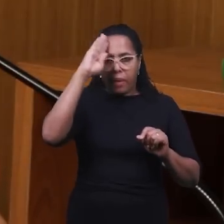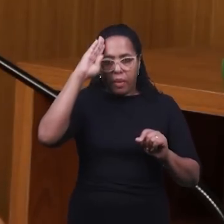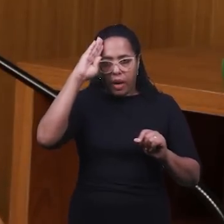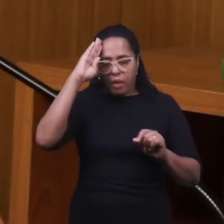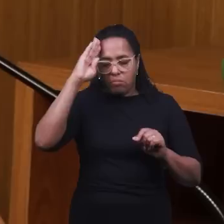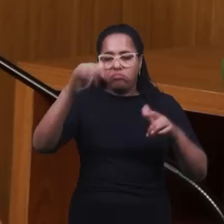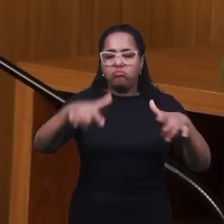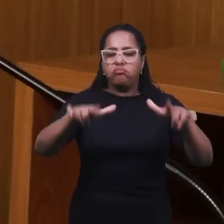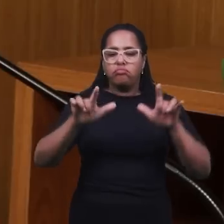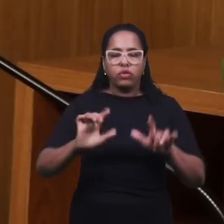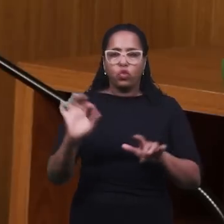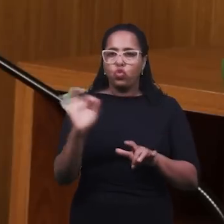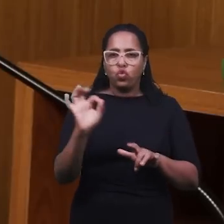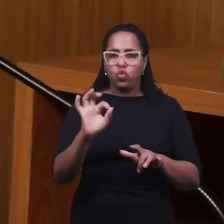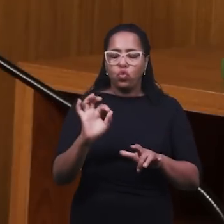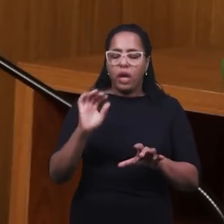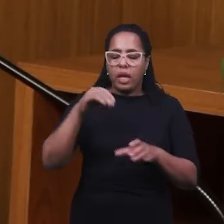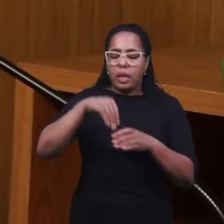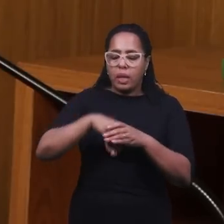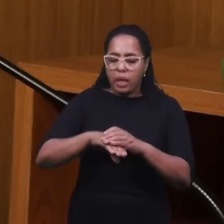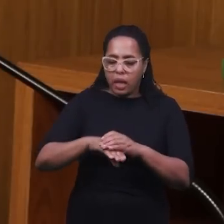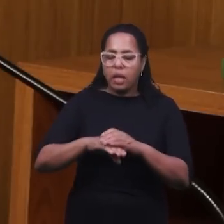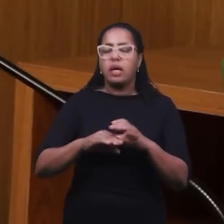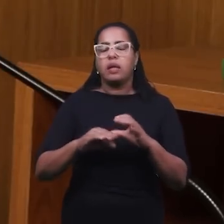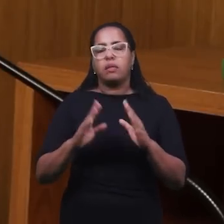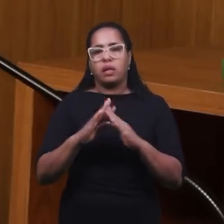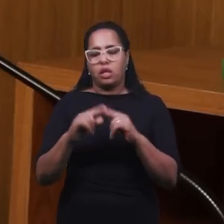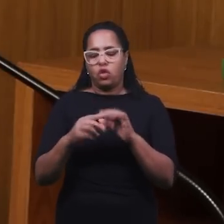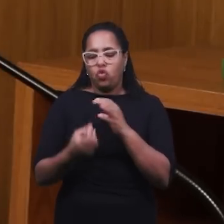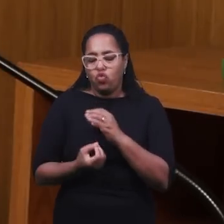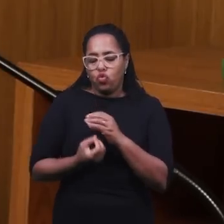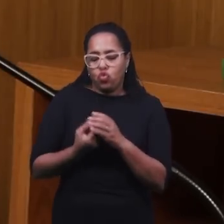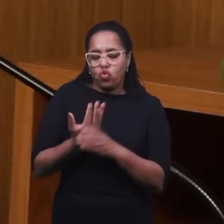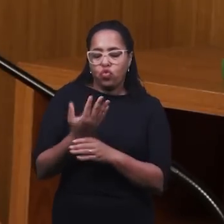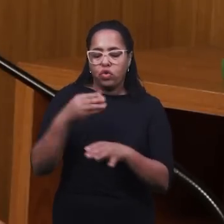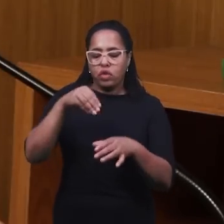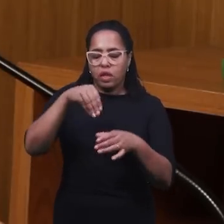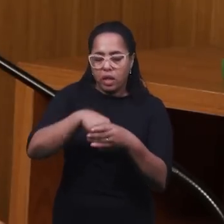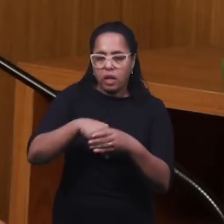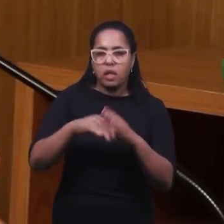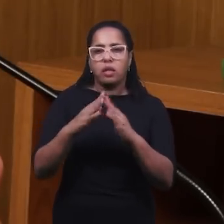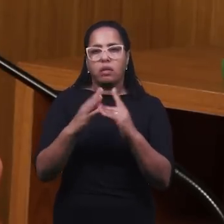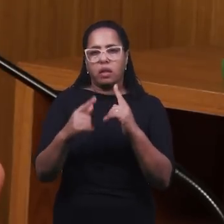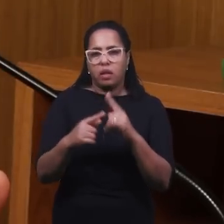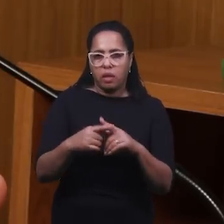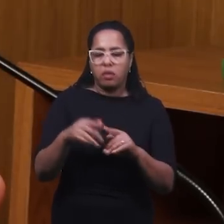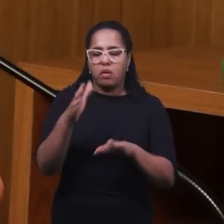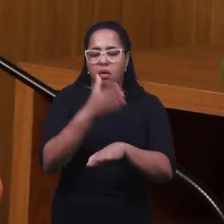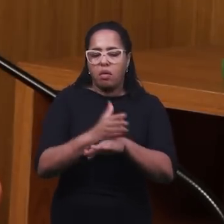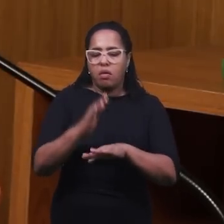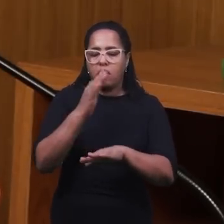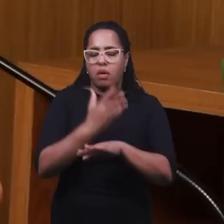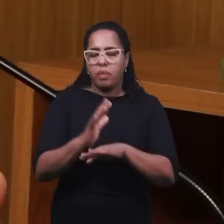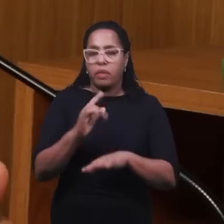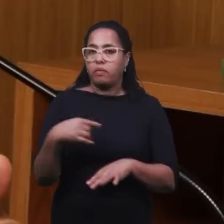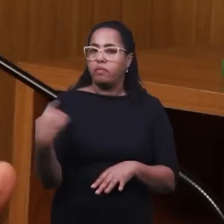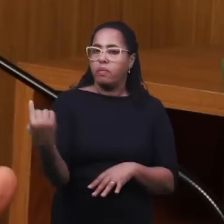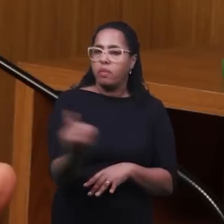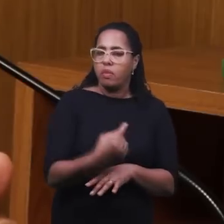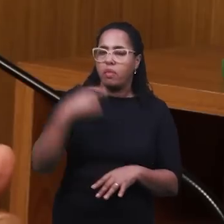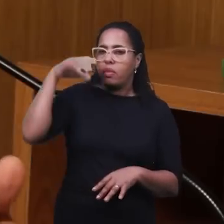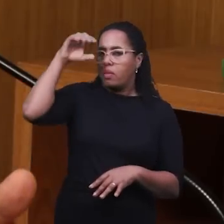diácono, todo o ministério, ele é uma formação dentro da igreja. Nós não temos uma formação acadêmica. A nossa